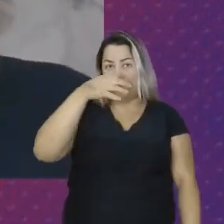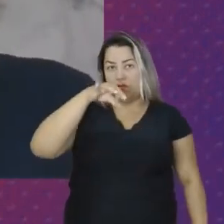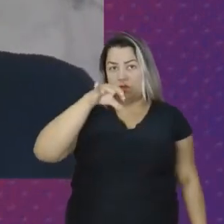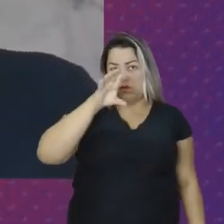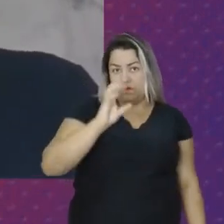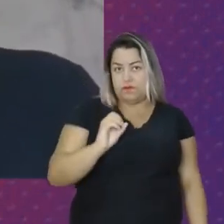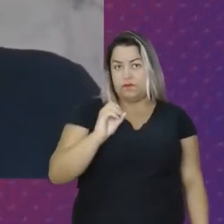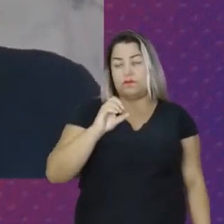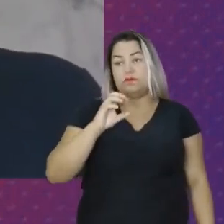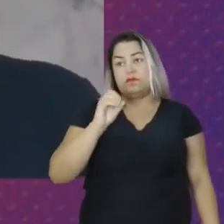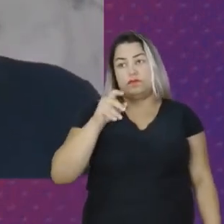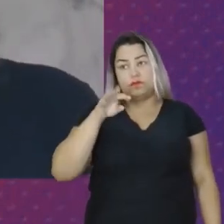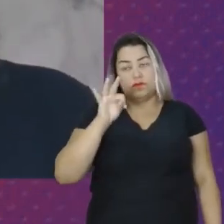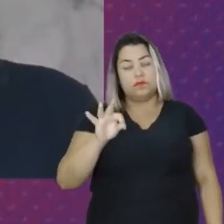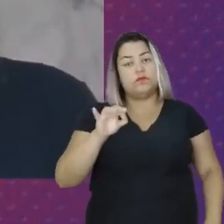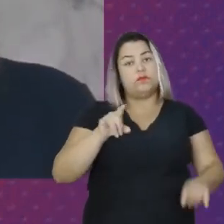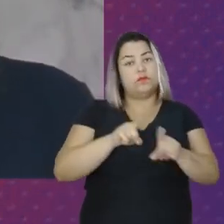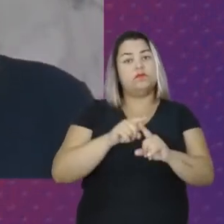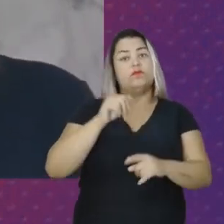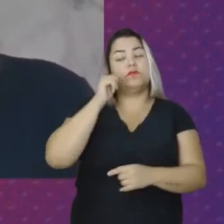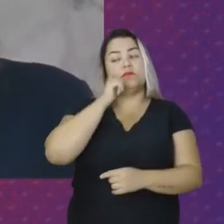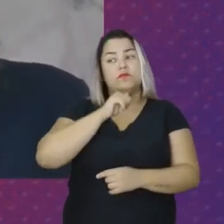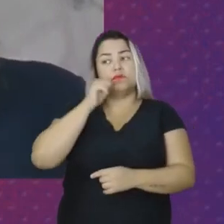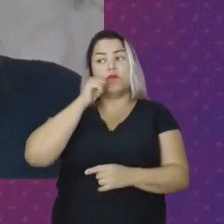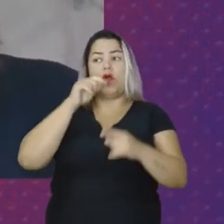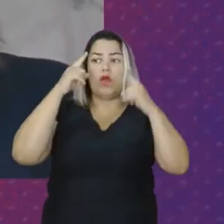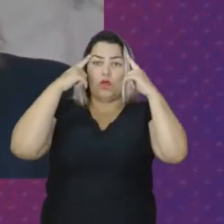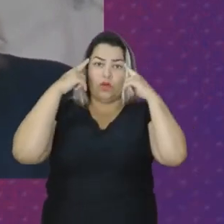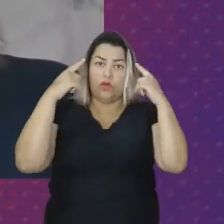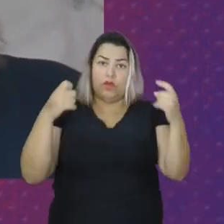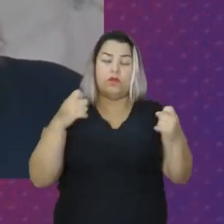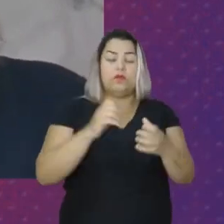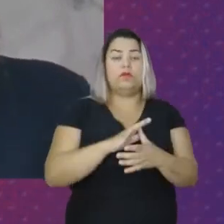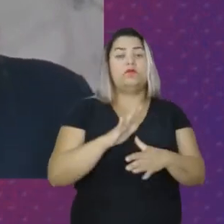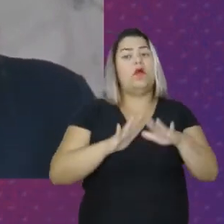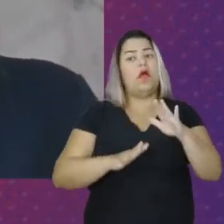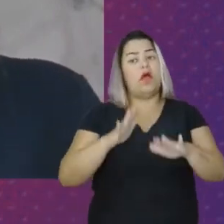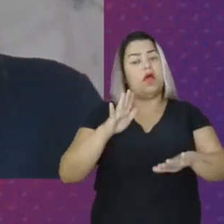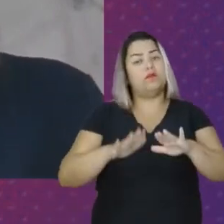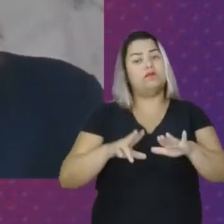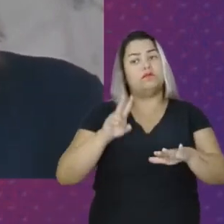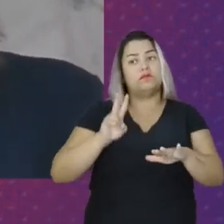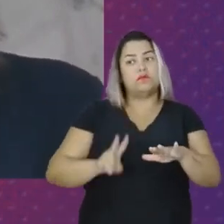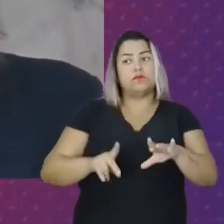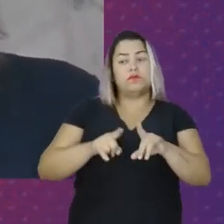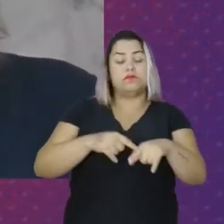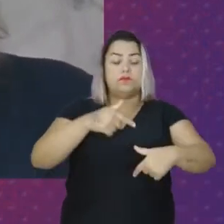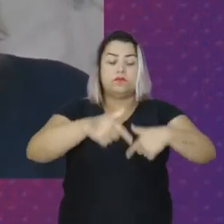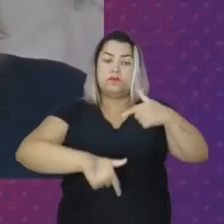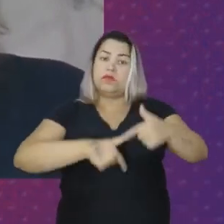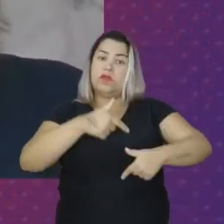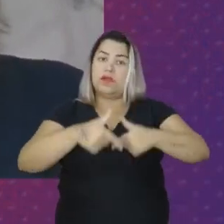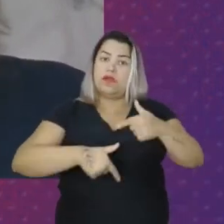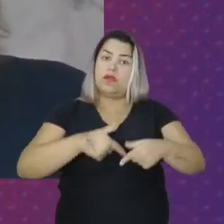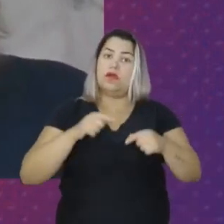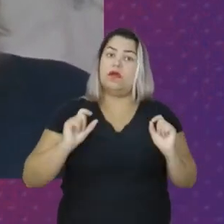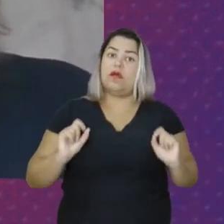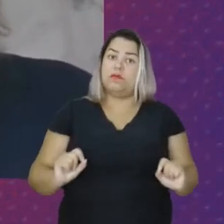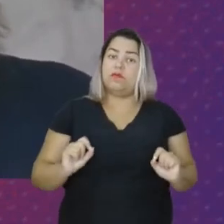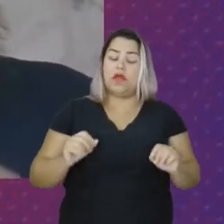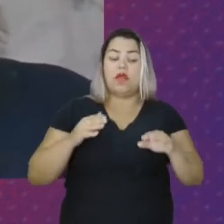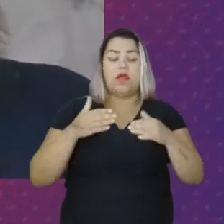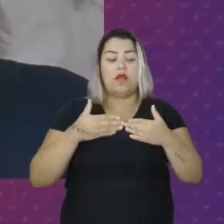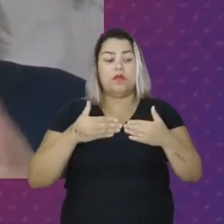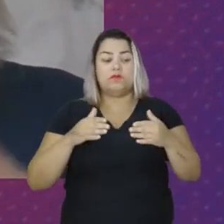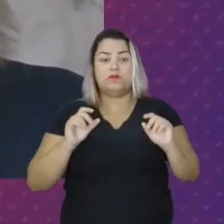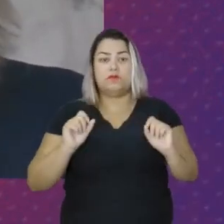OIT, e também para as mulheres em situação de violência, porque muitas vezes um emprego é a